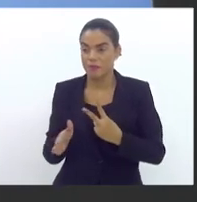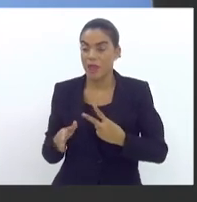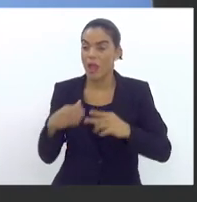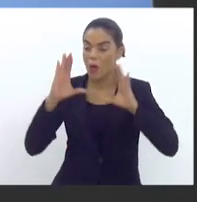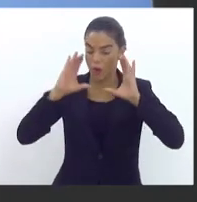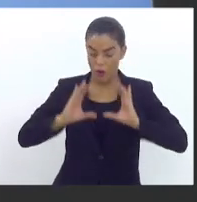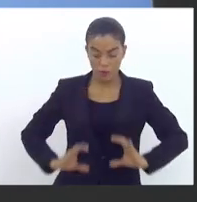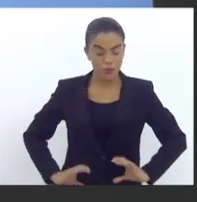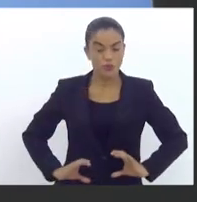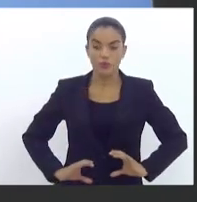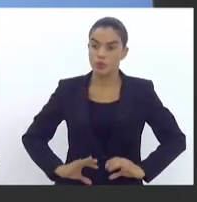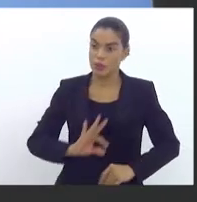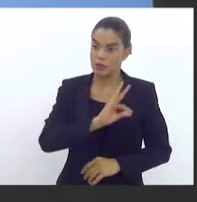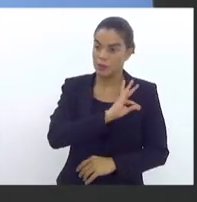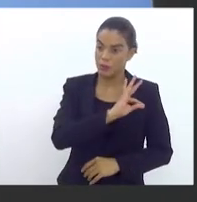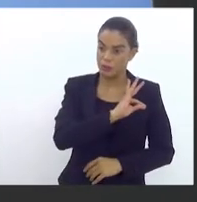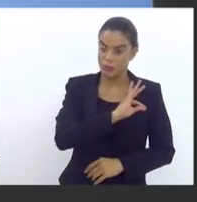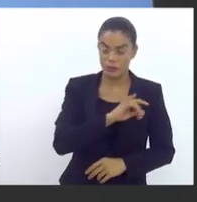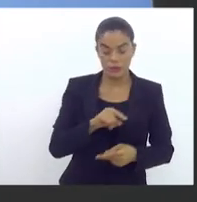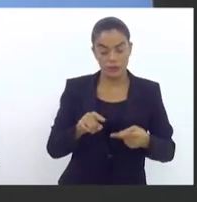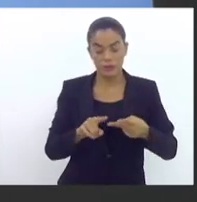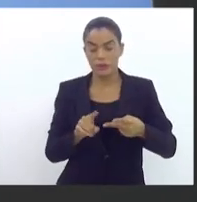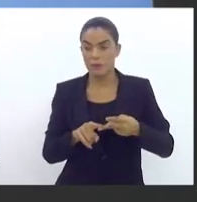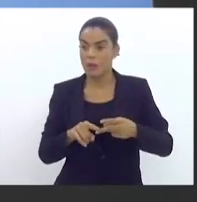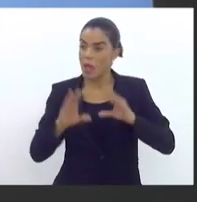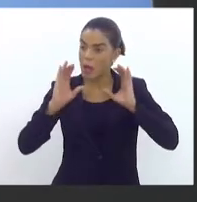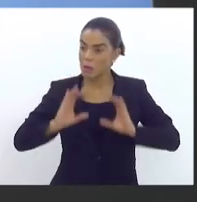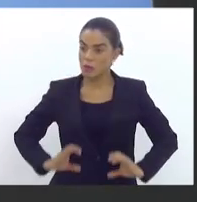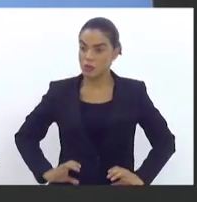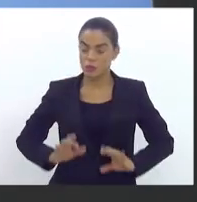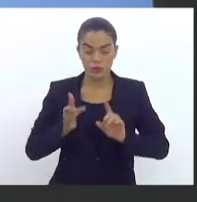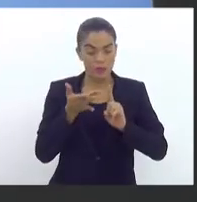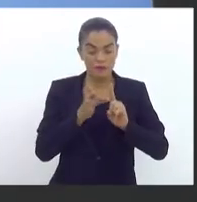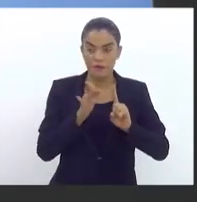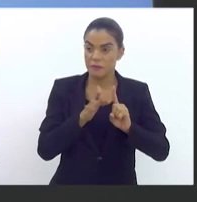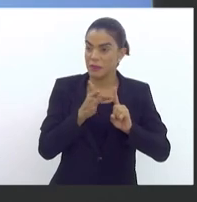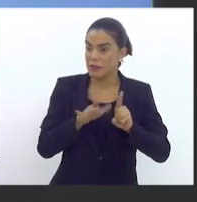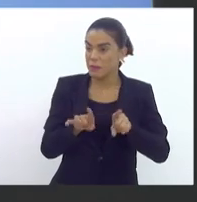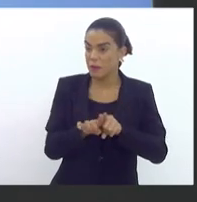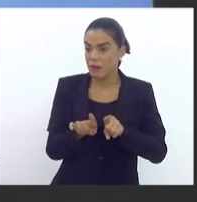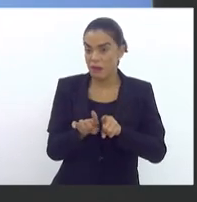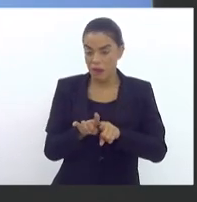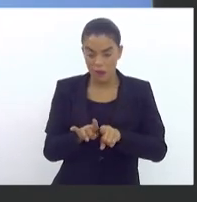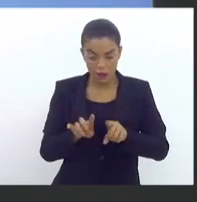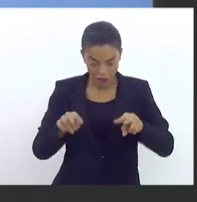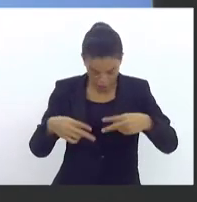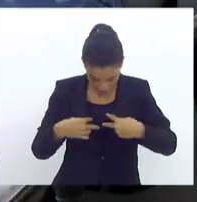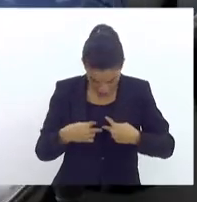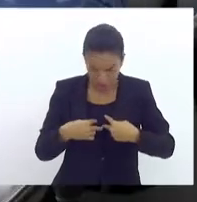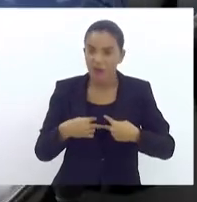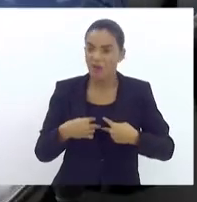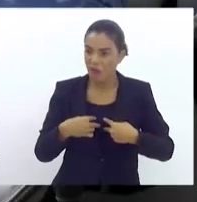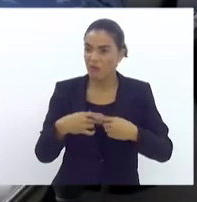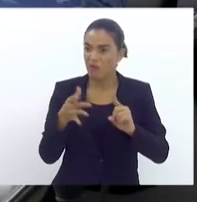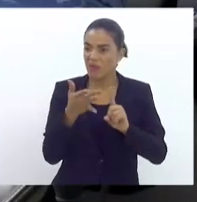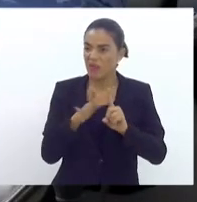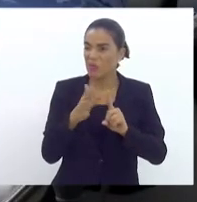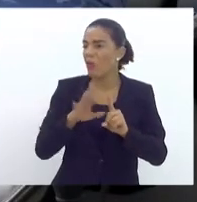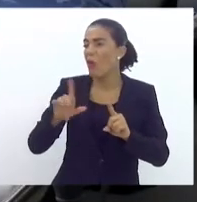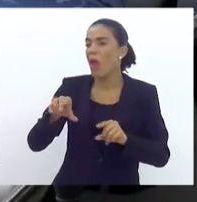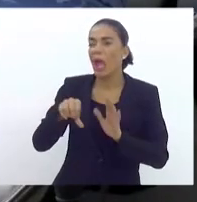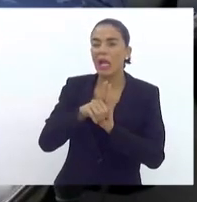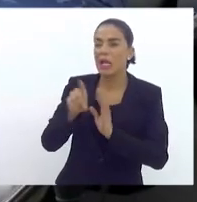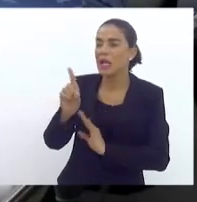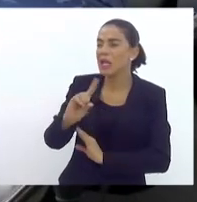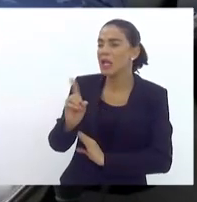postura da autoridade pública e até a postura da vítima que talvez não se identifica como vítima de um crime né Isso aí não é crime